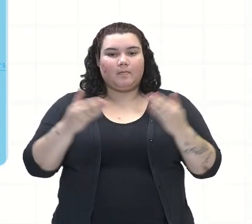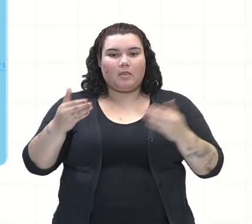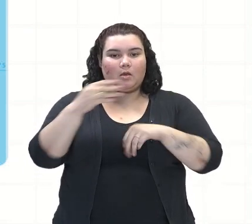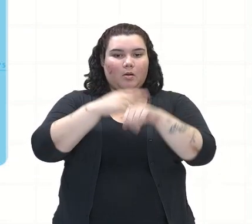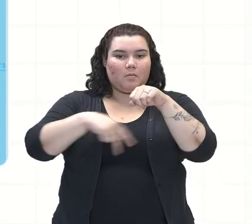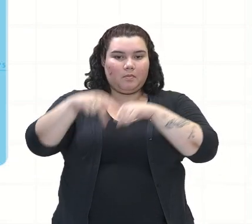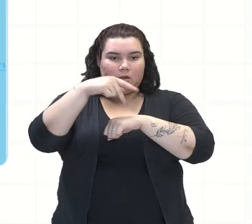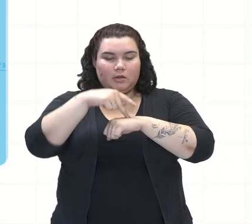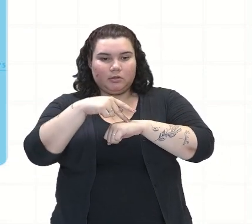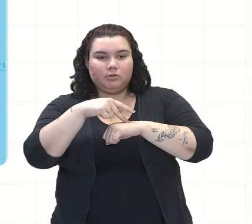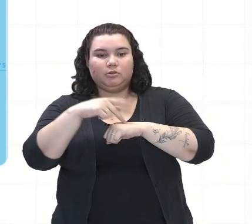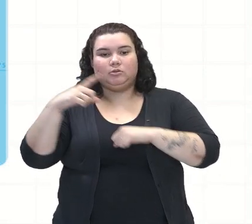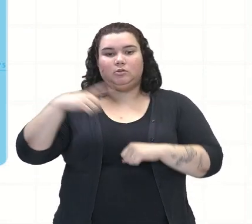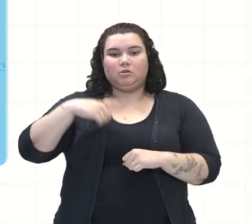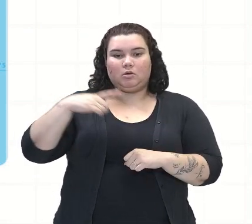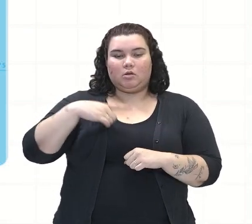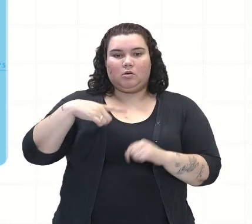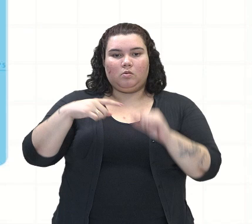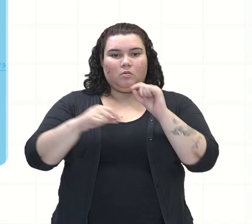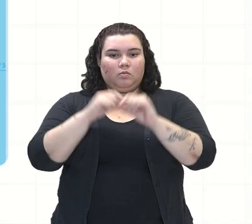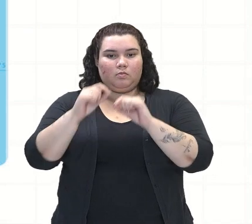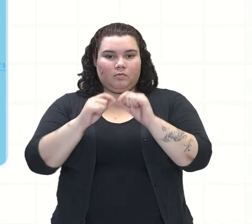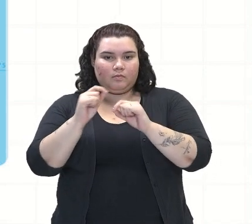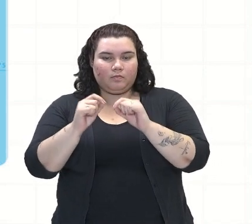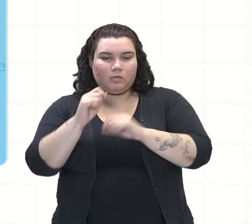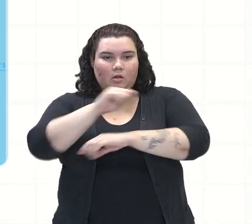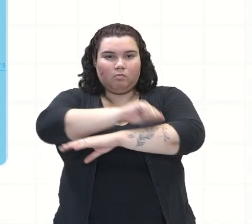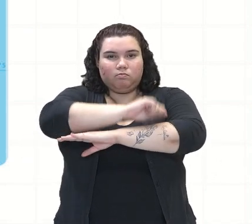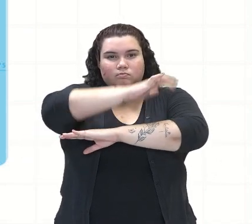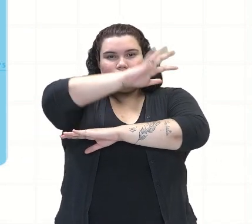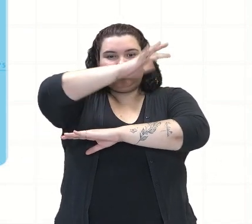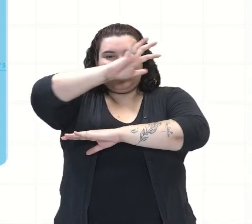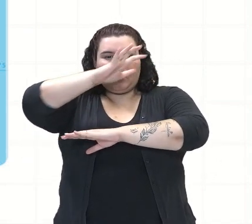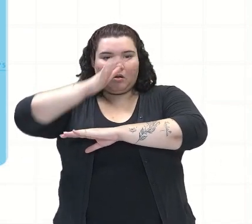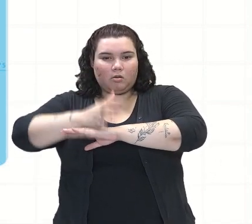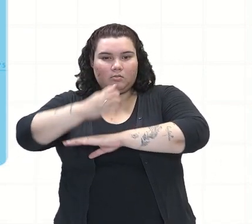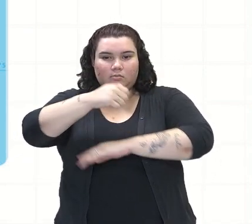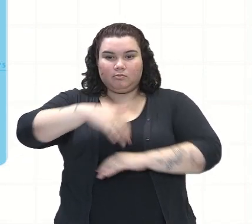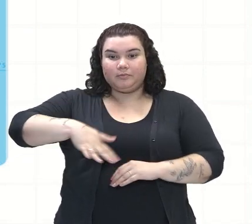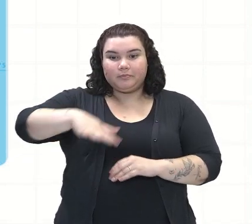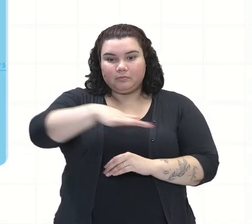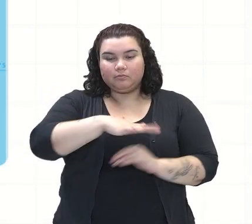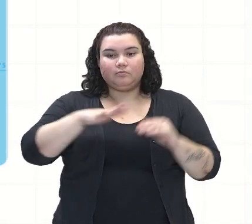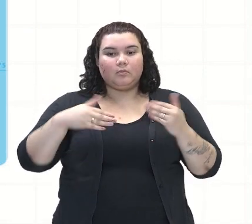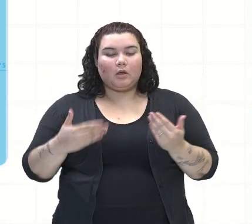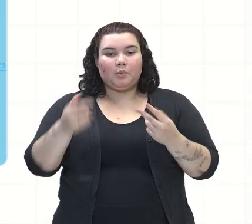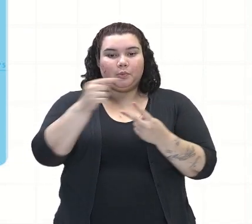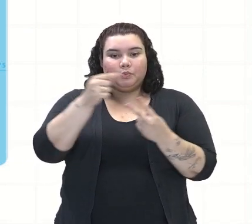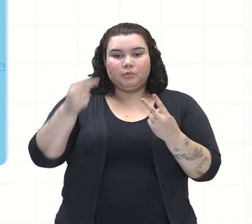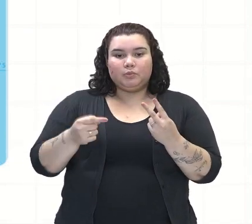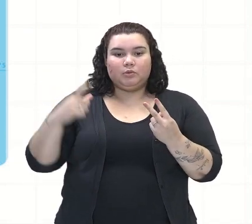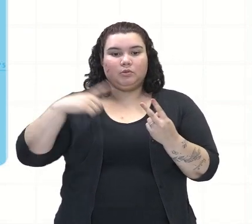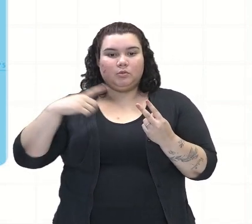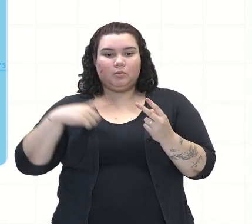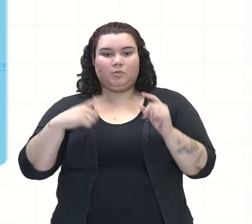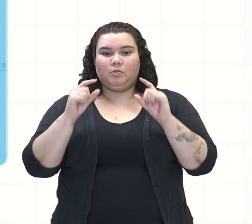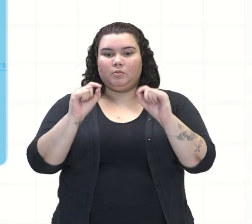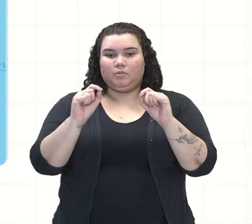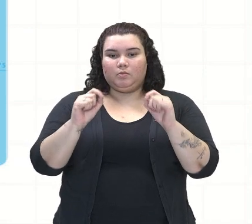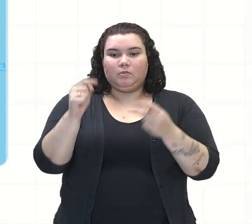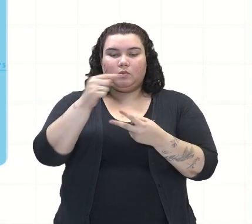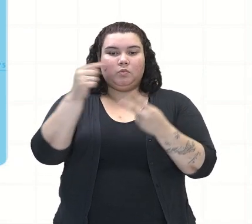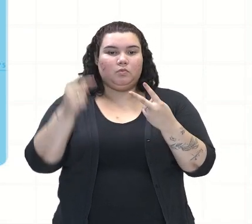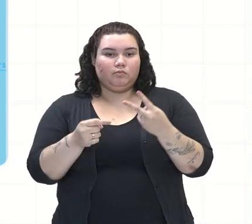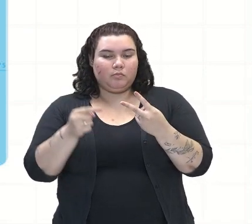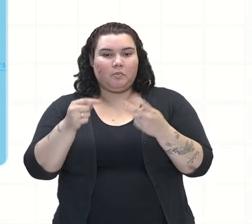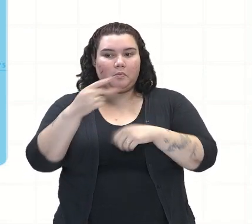país que tem uma quantidade de áreas montanhosas muito grandes, e entre essas 2 cordilheiras, aí, entre esses 2